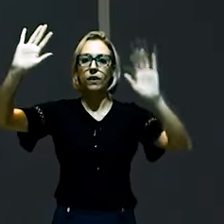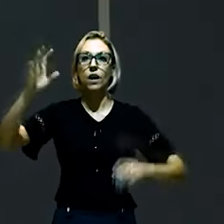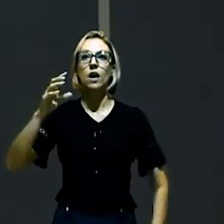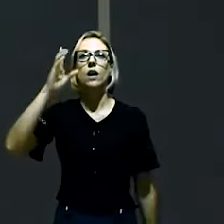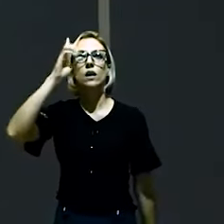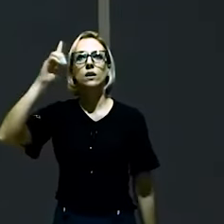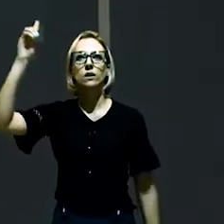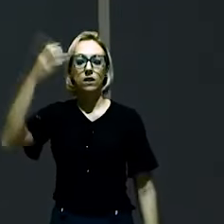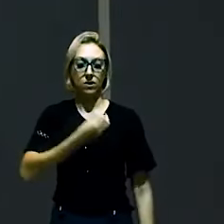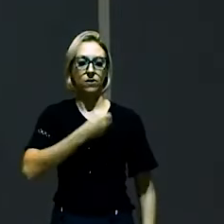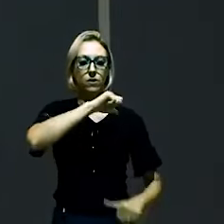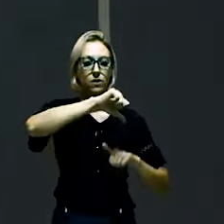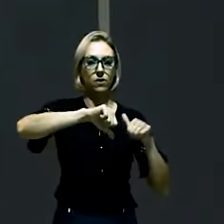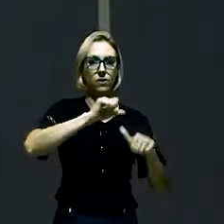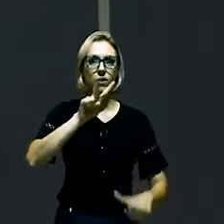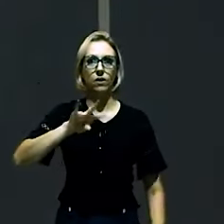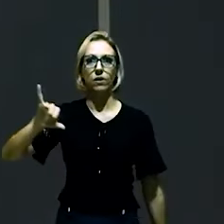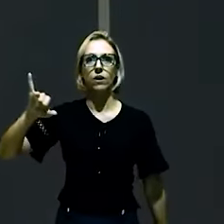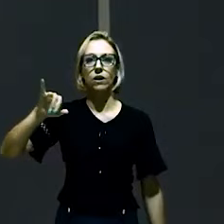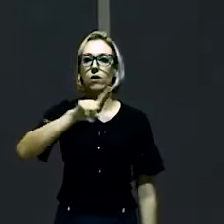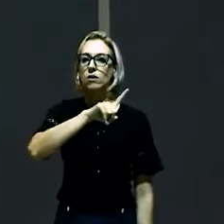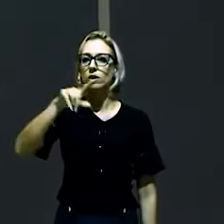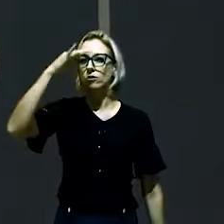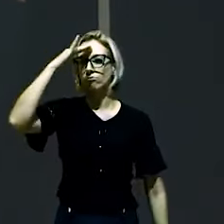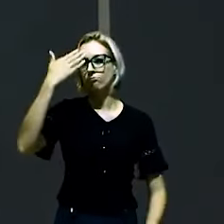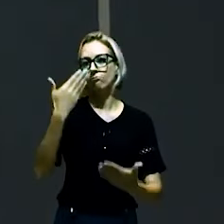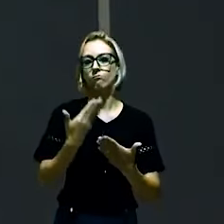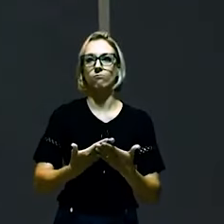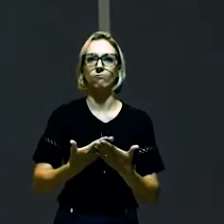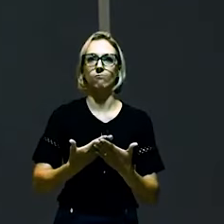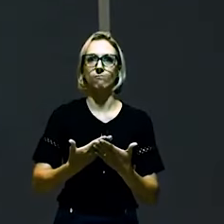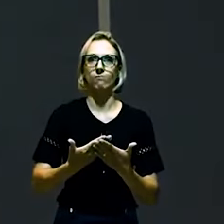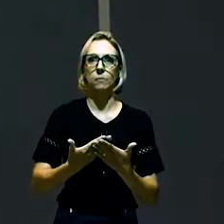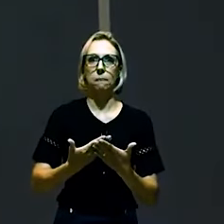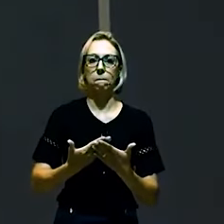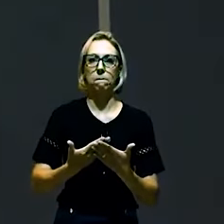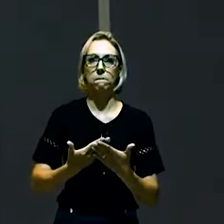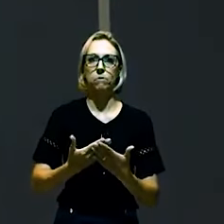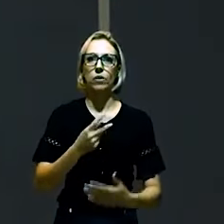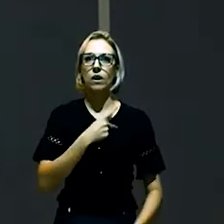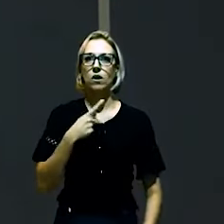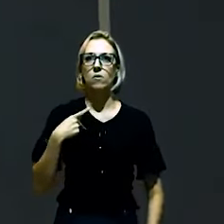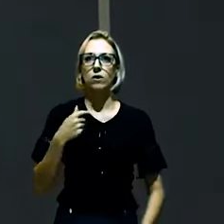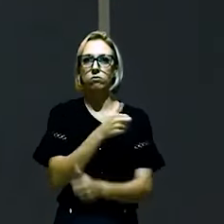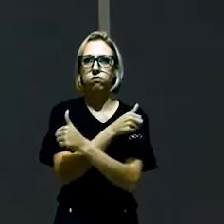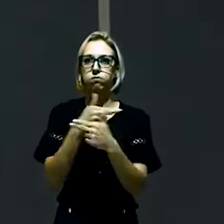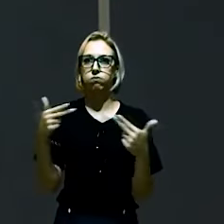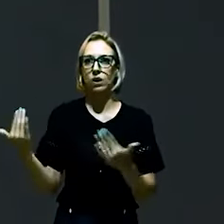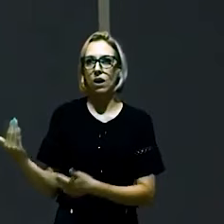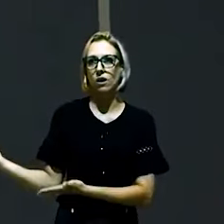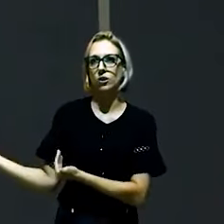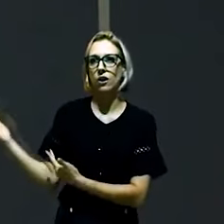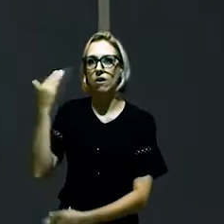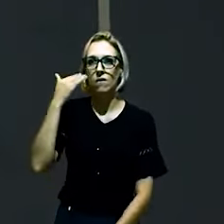vida hoje. Creia. Venha, pastor de jovens. Venha, pastor de adolescentes. Venha. Estenda as